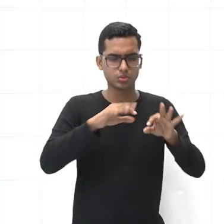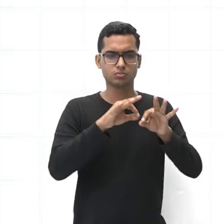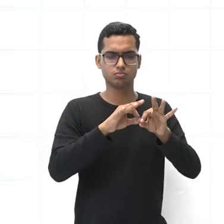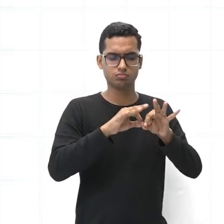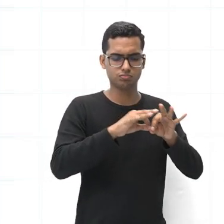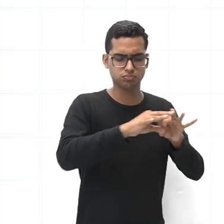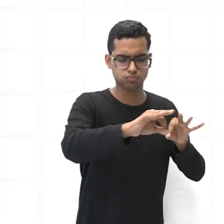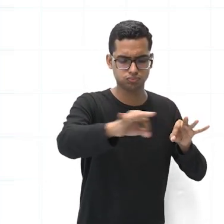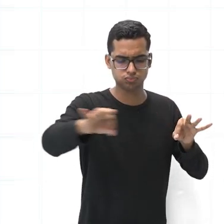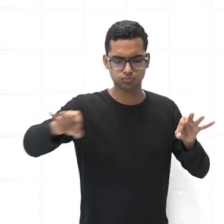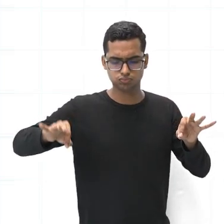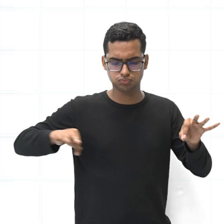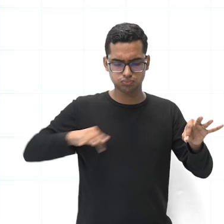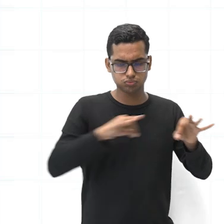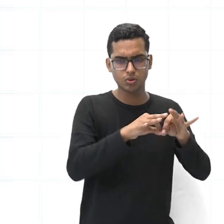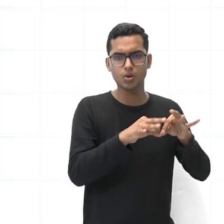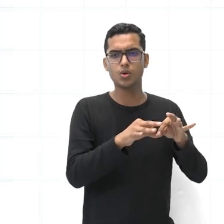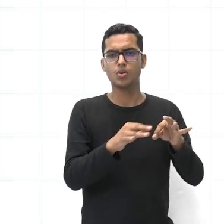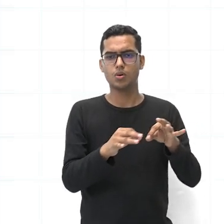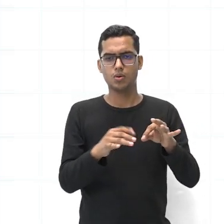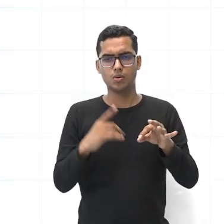aí coloca-se uma bolinha de